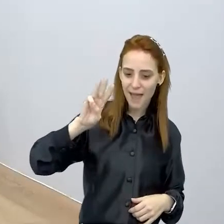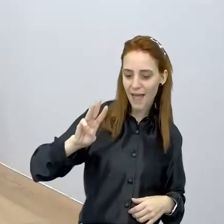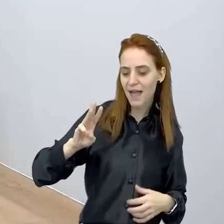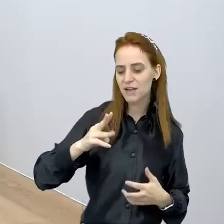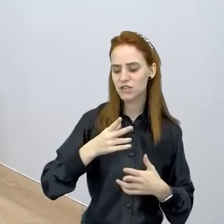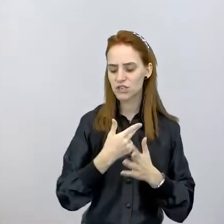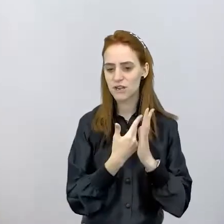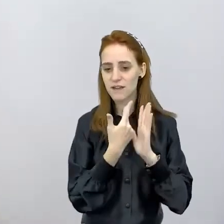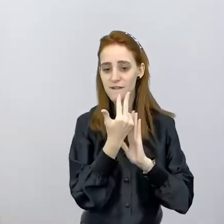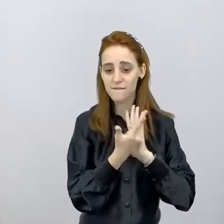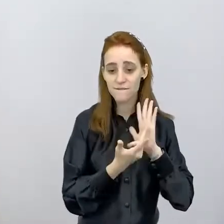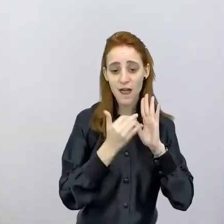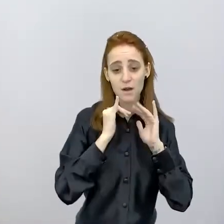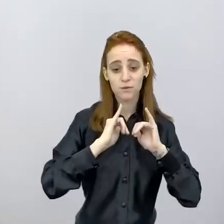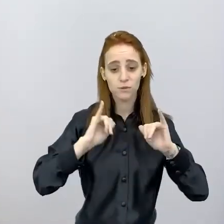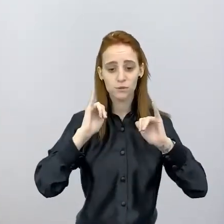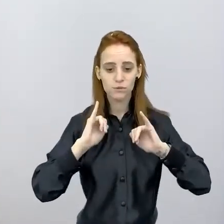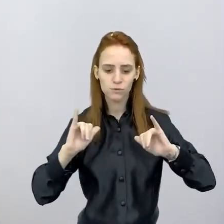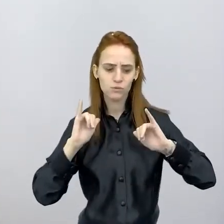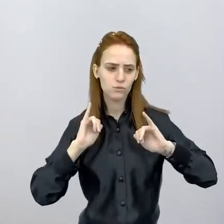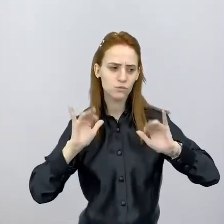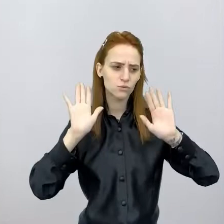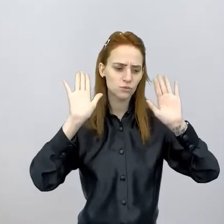maneiras, tornar público o